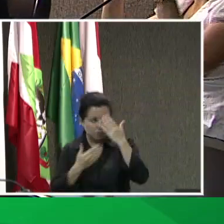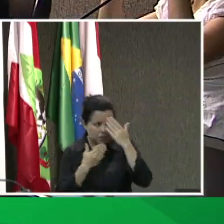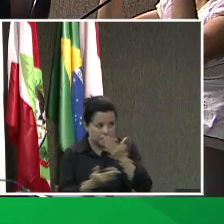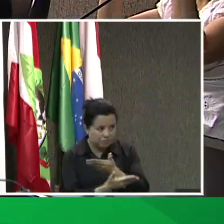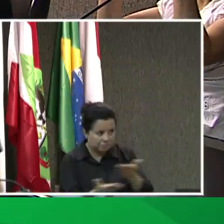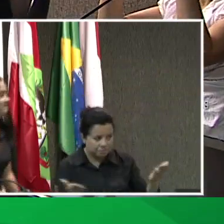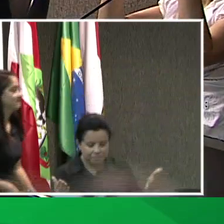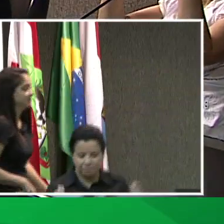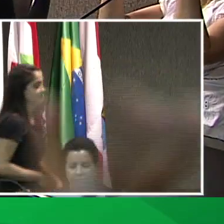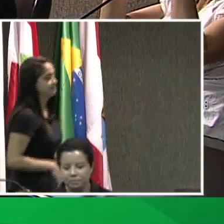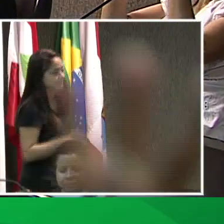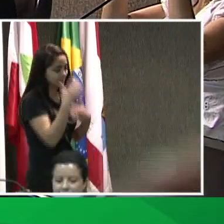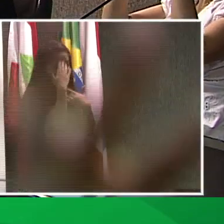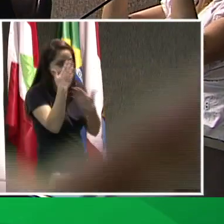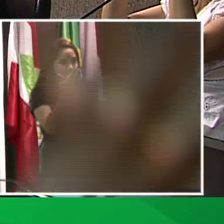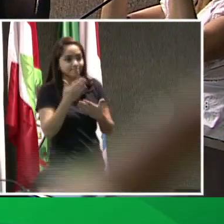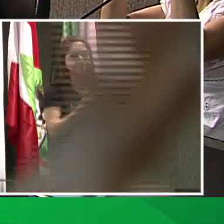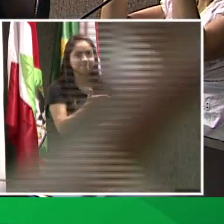agradeço.